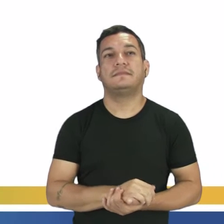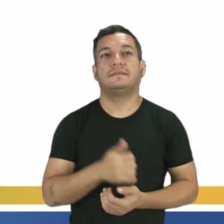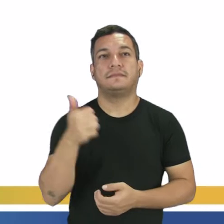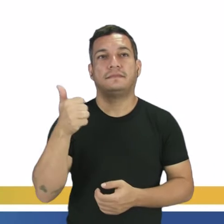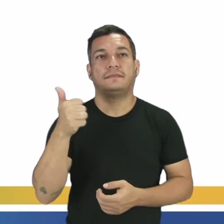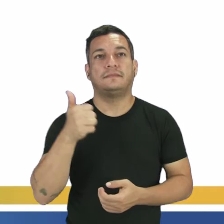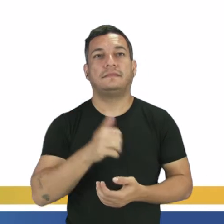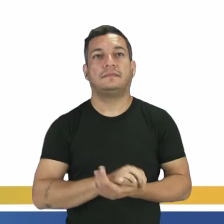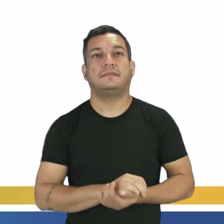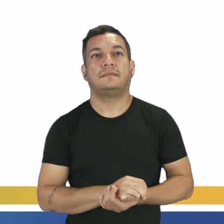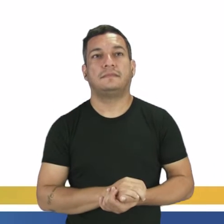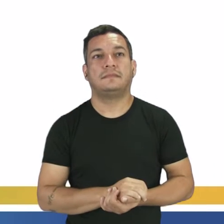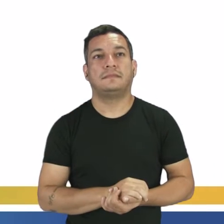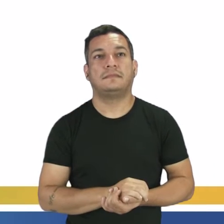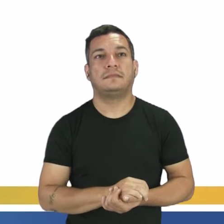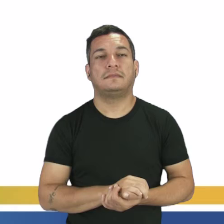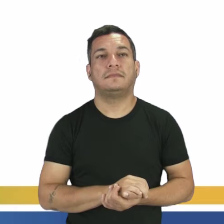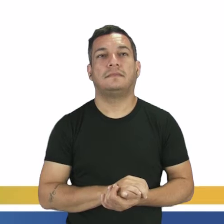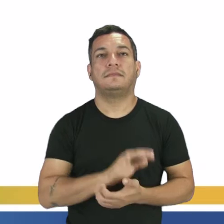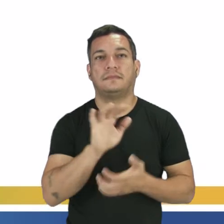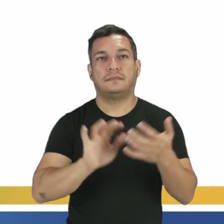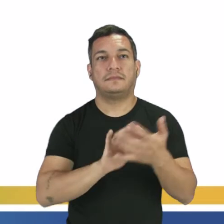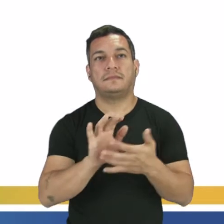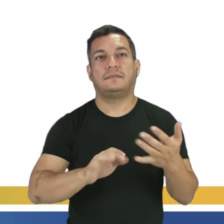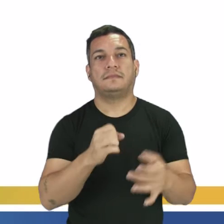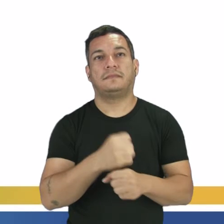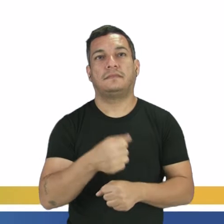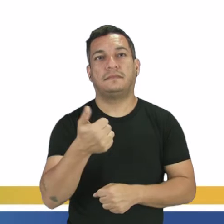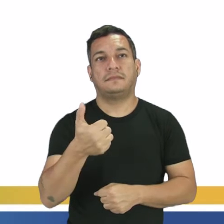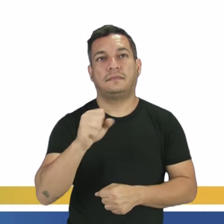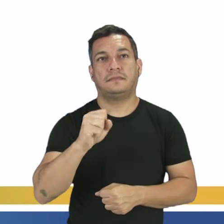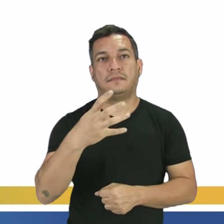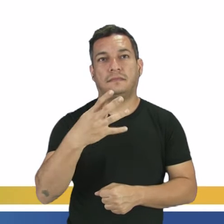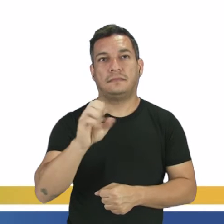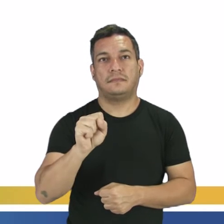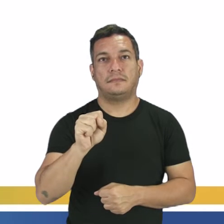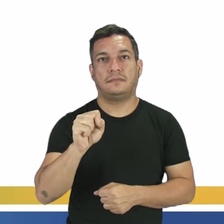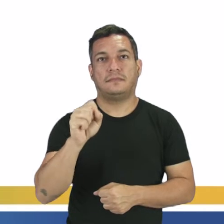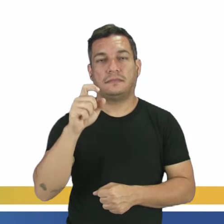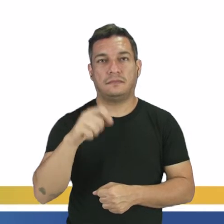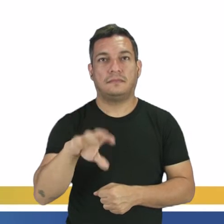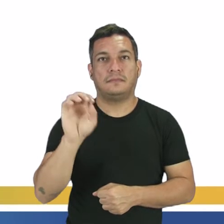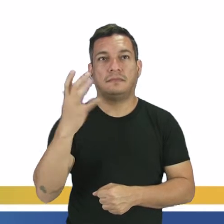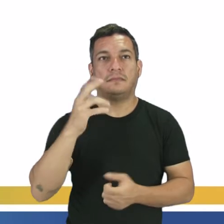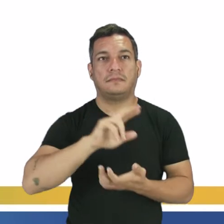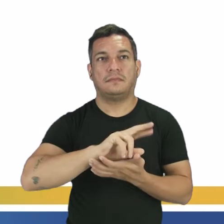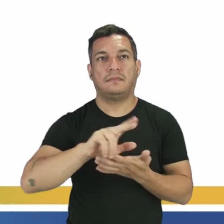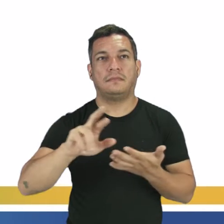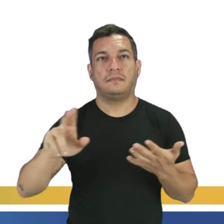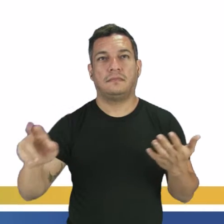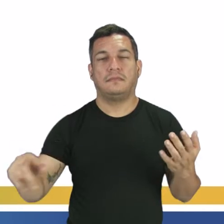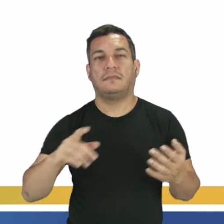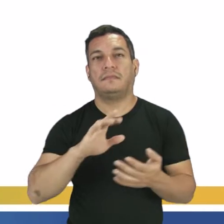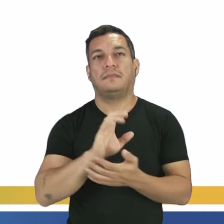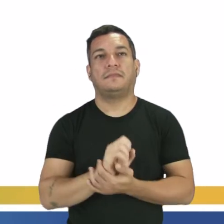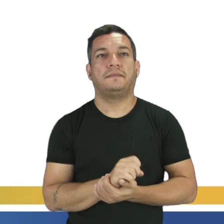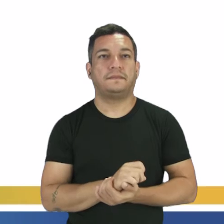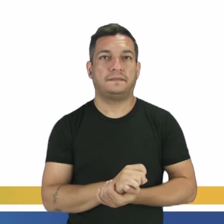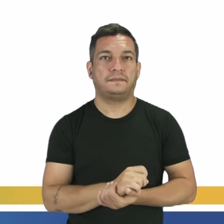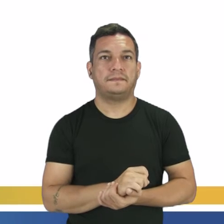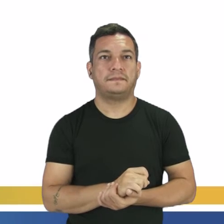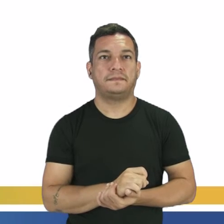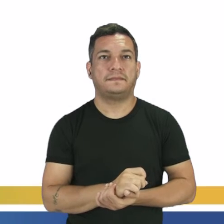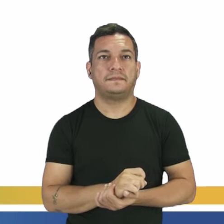Primeira questão. As revoluções de 1848 foram provocadas por diversos